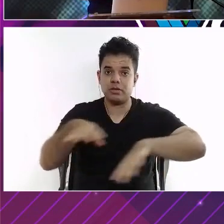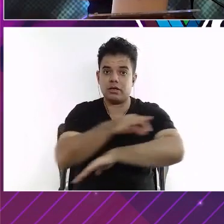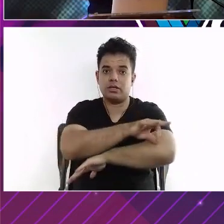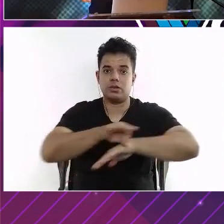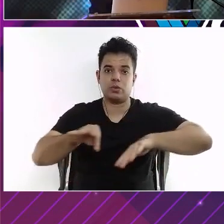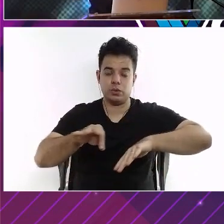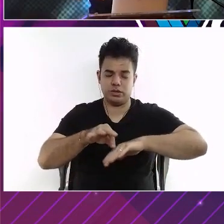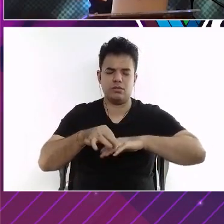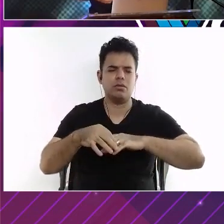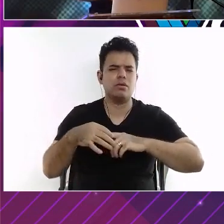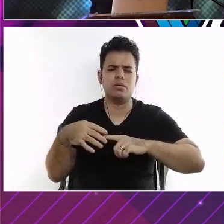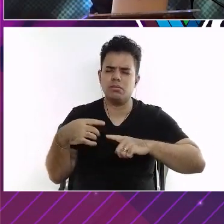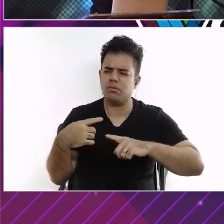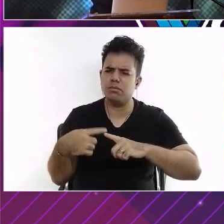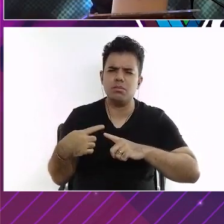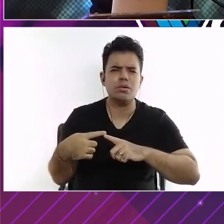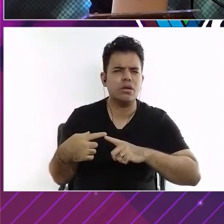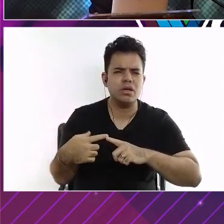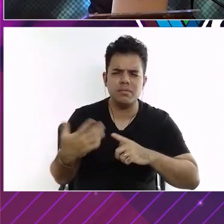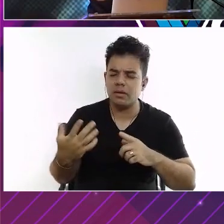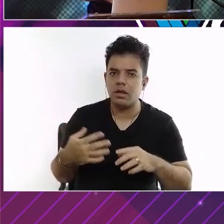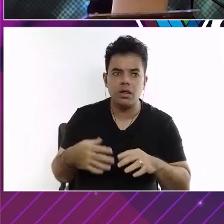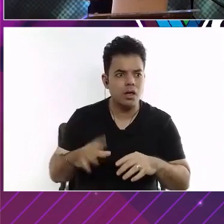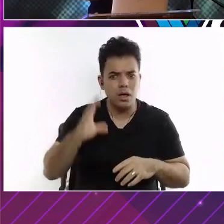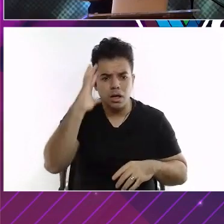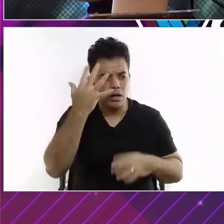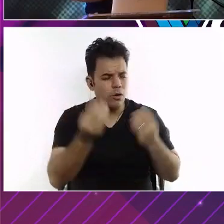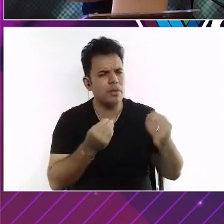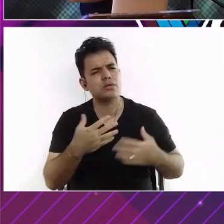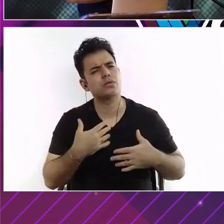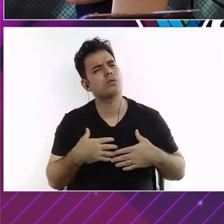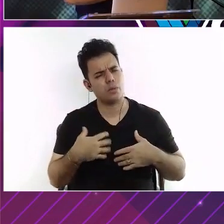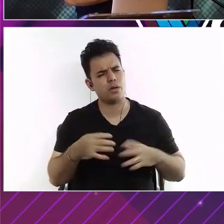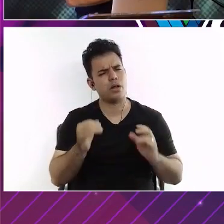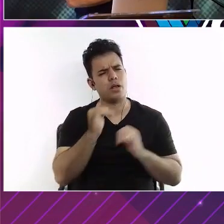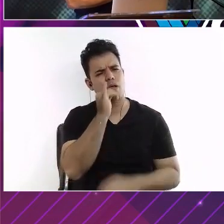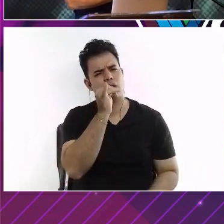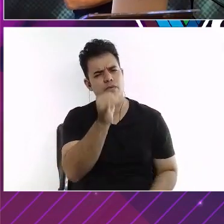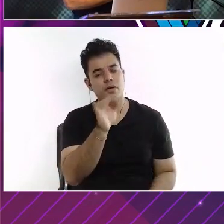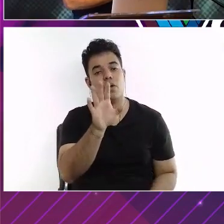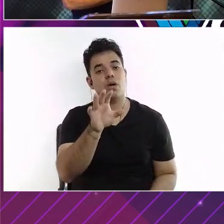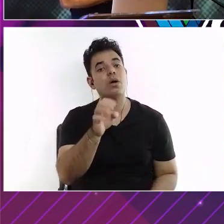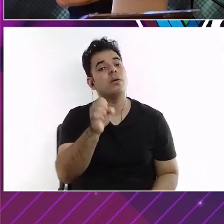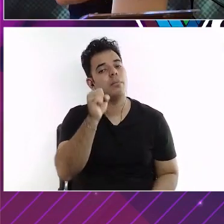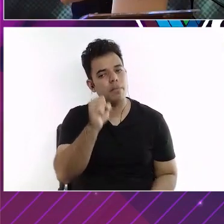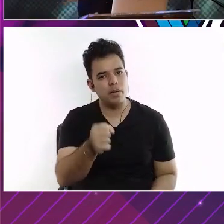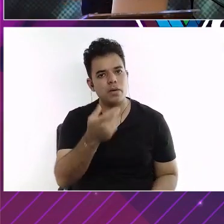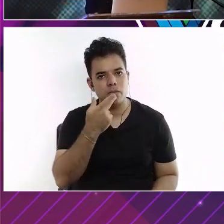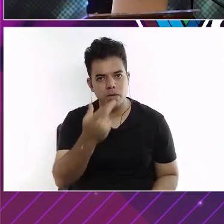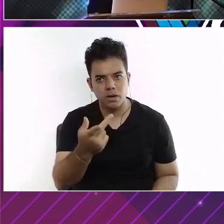Por que isso acontece e o que a gente faz para resolver? Porque é tranquilo eu chegar aqui e dizer, literalmente, pode falar palavrão aqui?